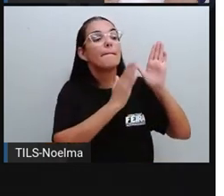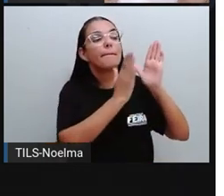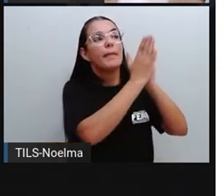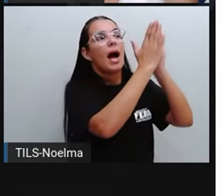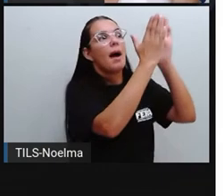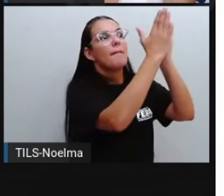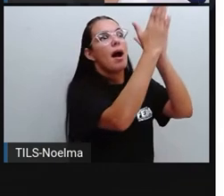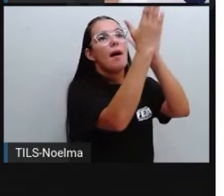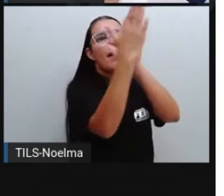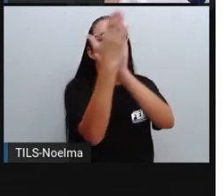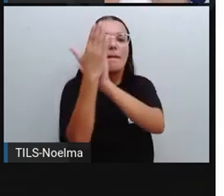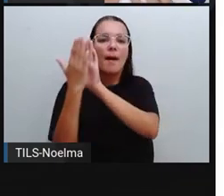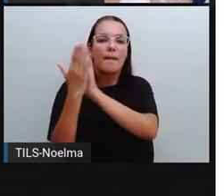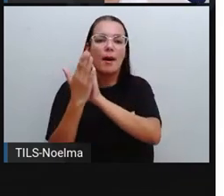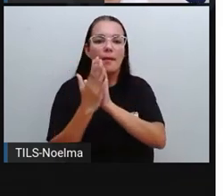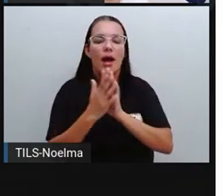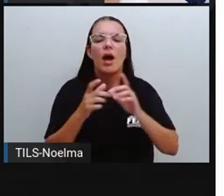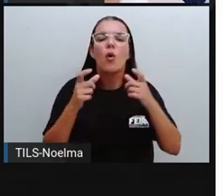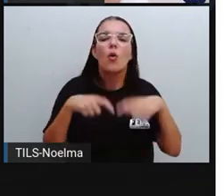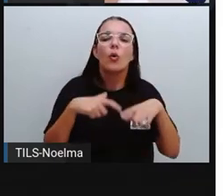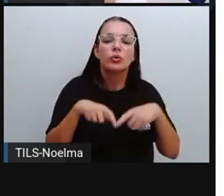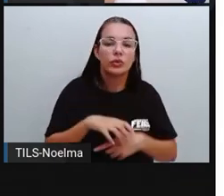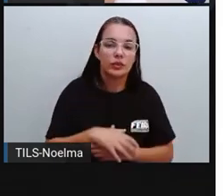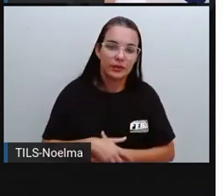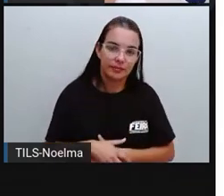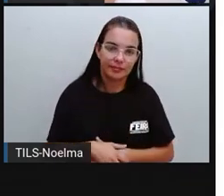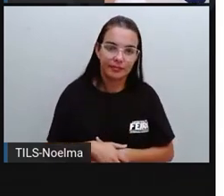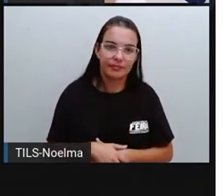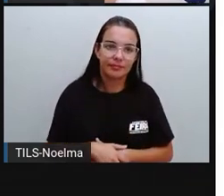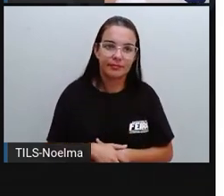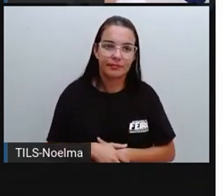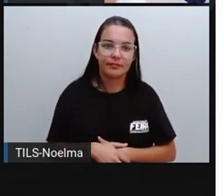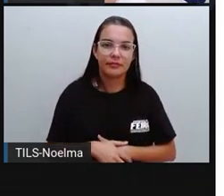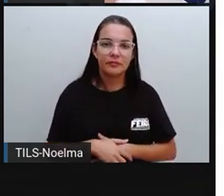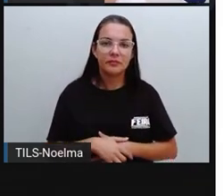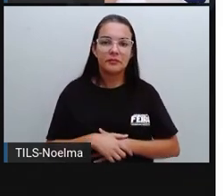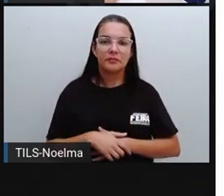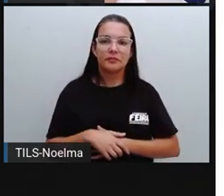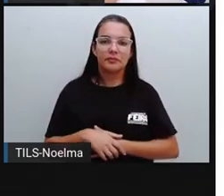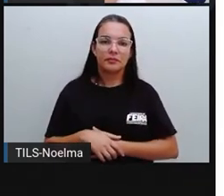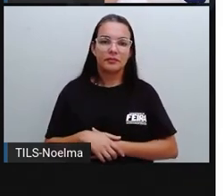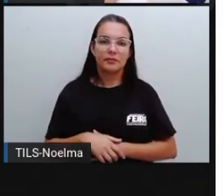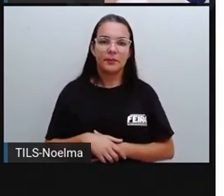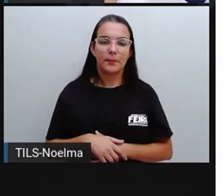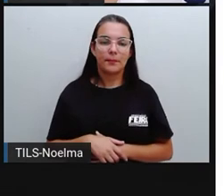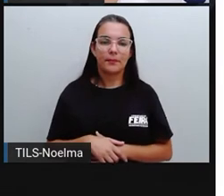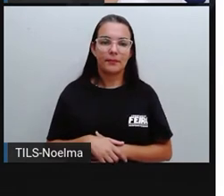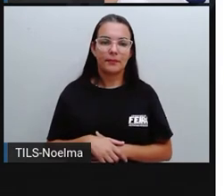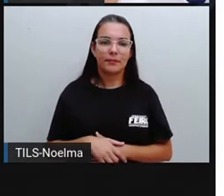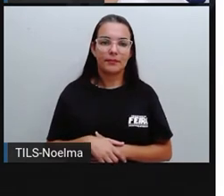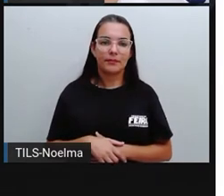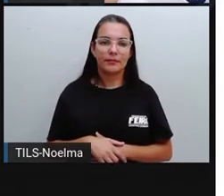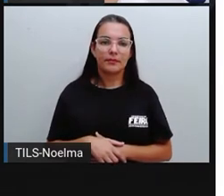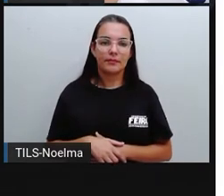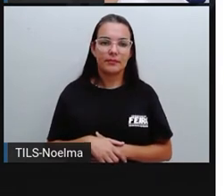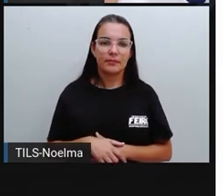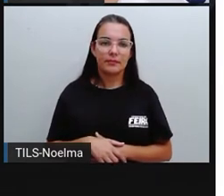algum parente idoso, que ele tem muito contato. E para atingir seu público, onde é que ele deve ser exposto?